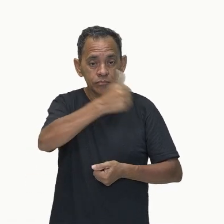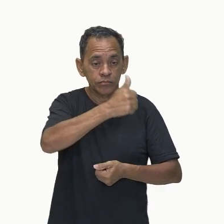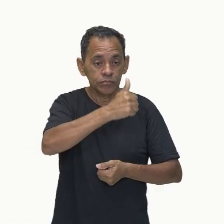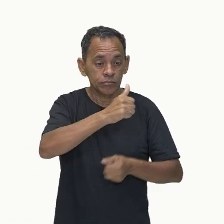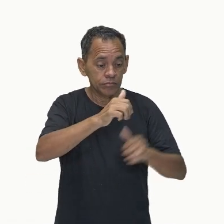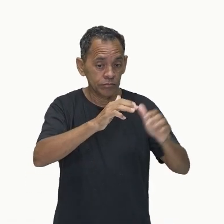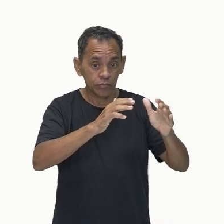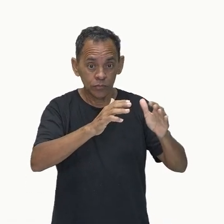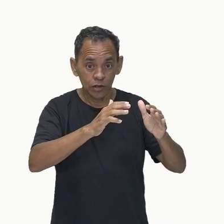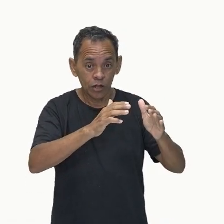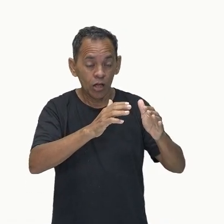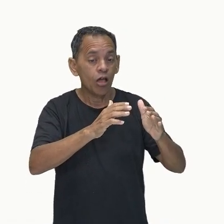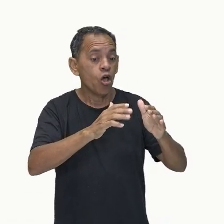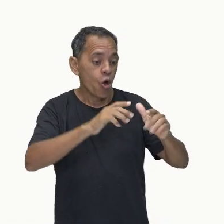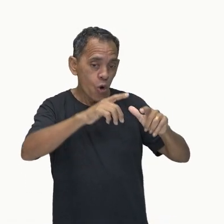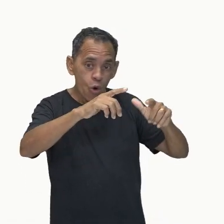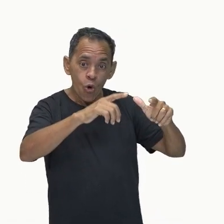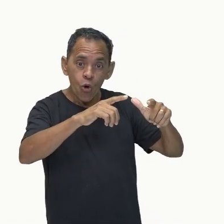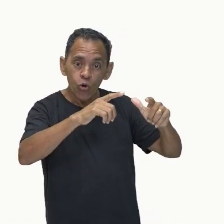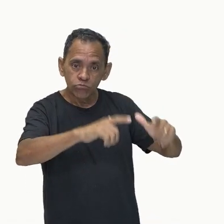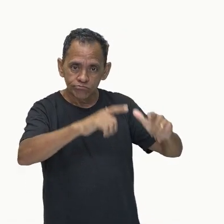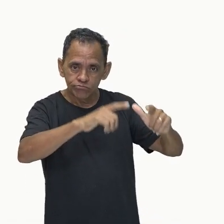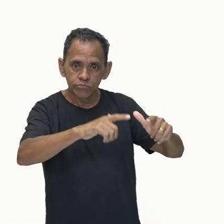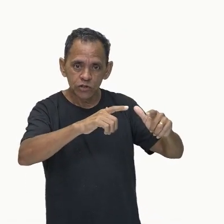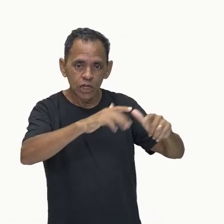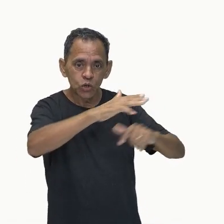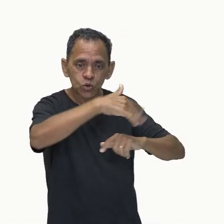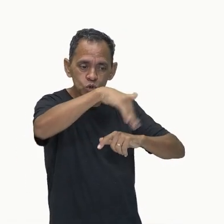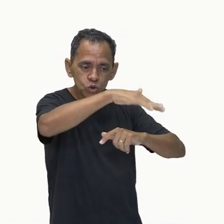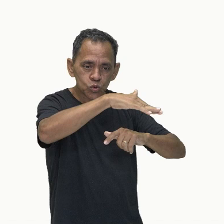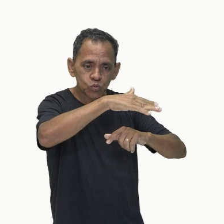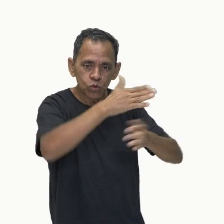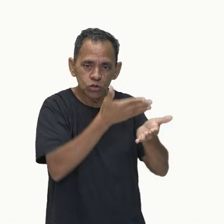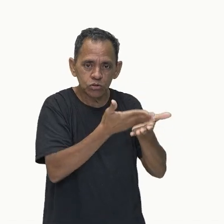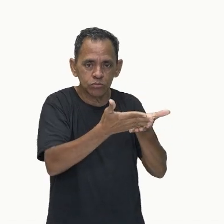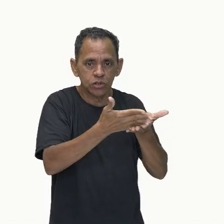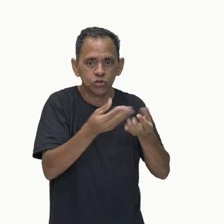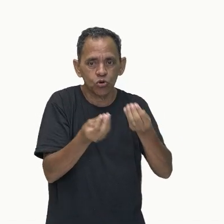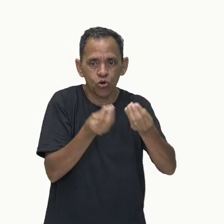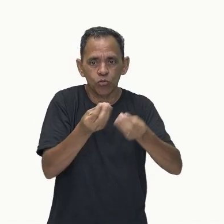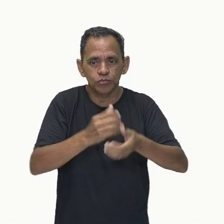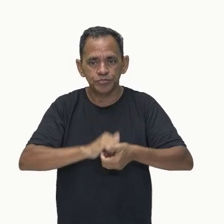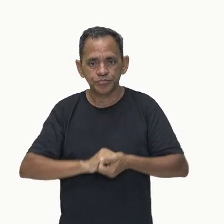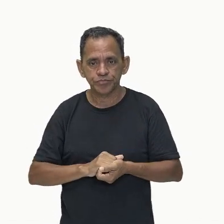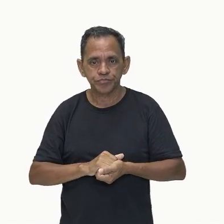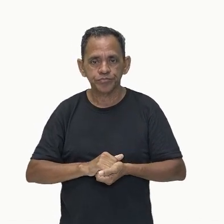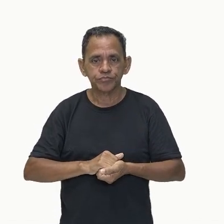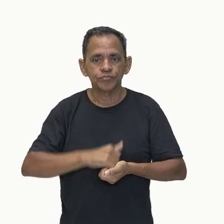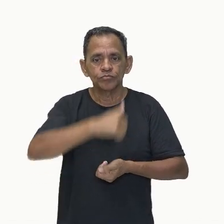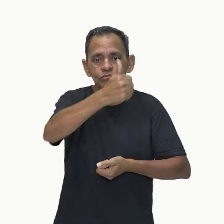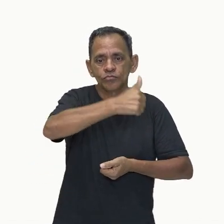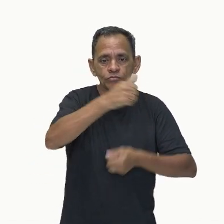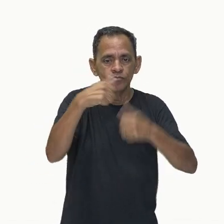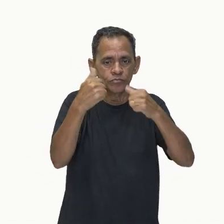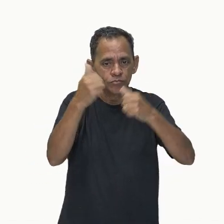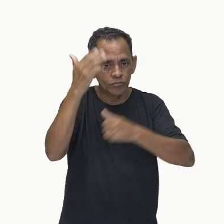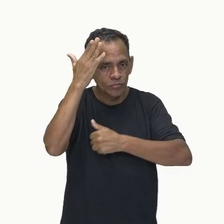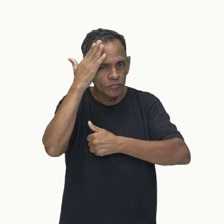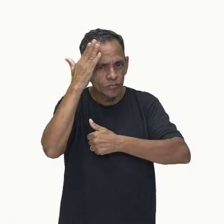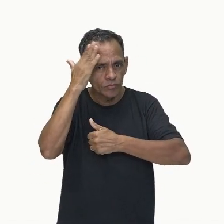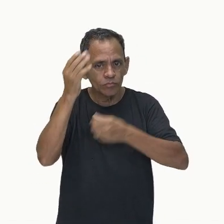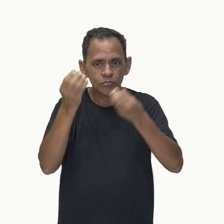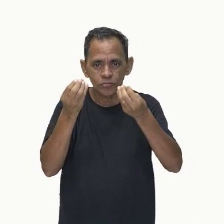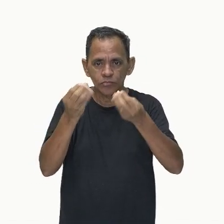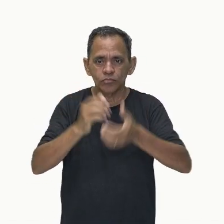inicial. Professor Kelvin, como é que eu vou saber o espaço inicial? Primeiro, tu tem que saber que o espaço inicial é a